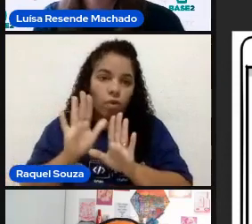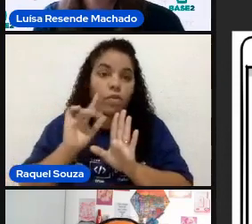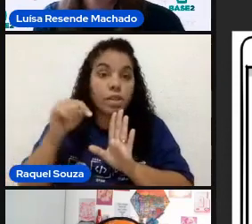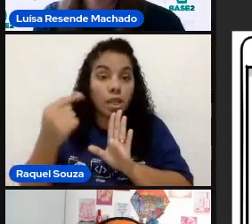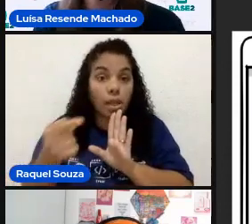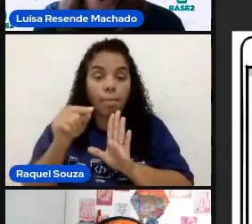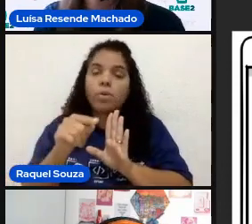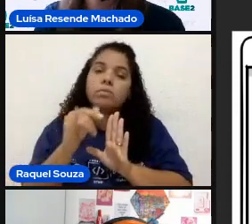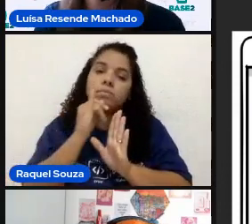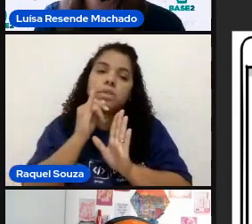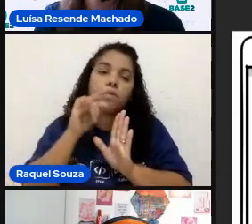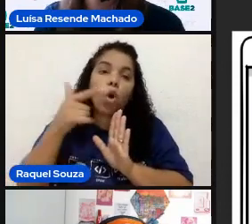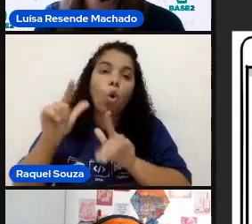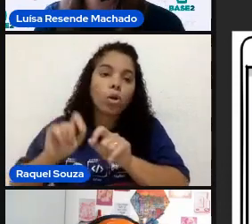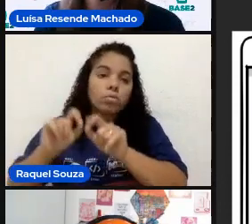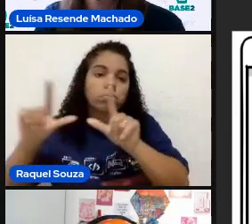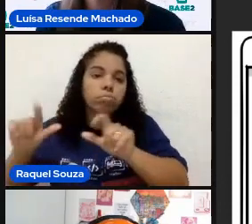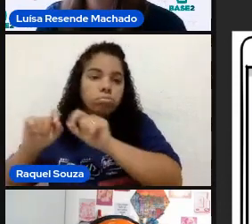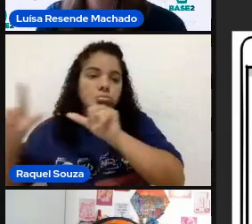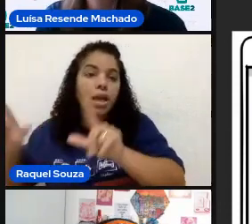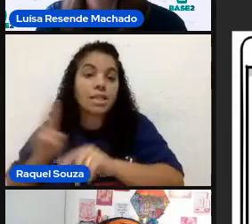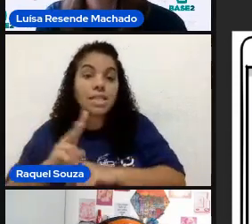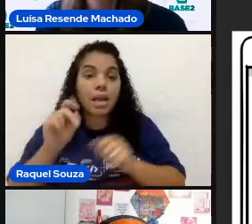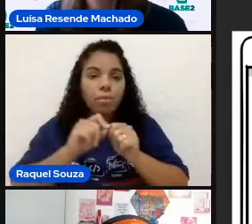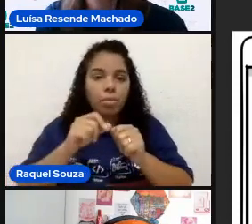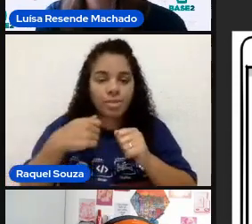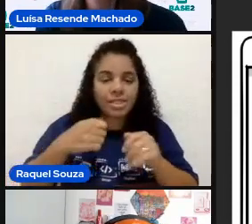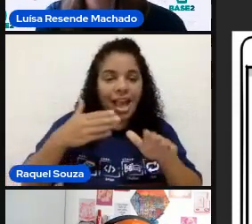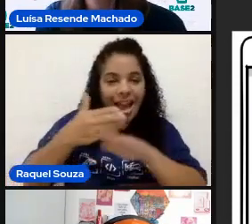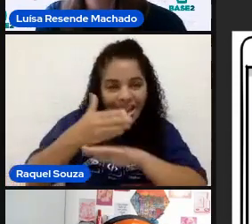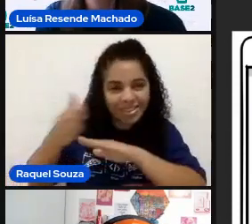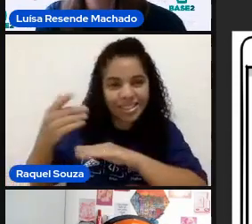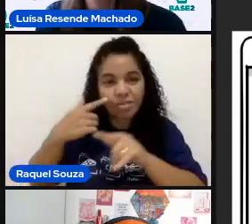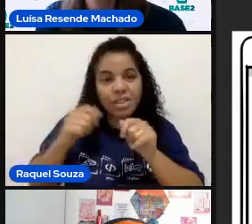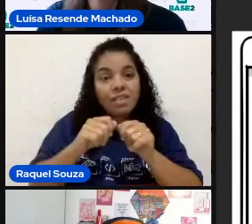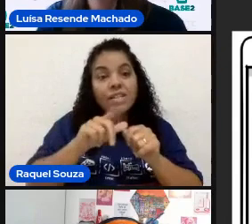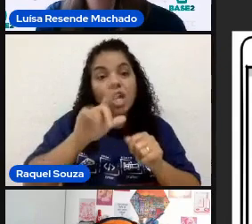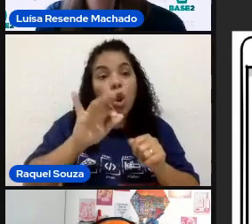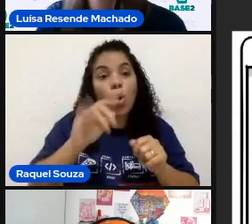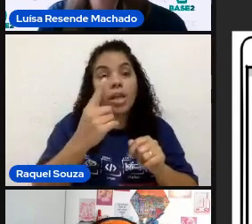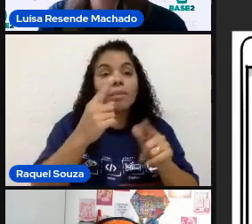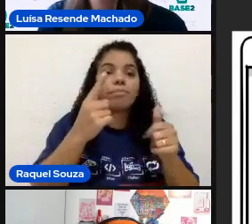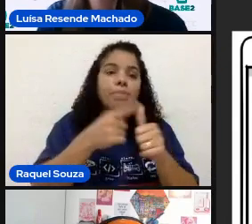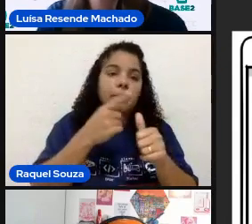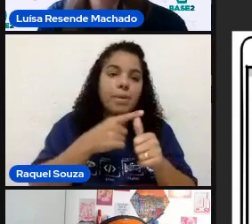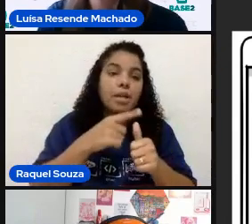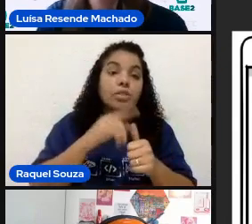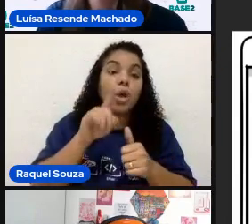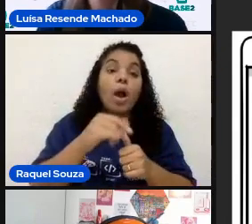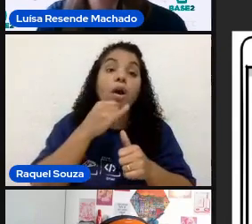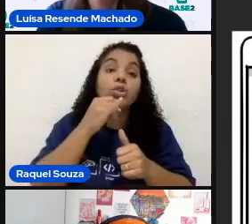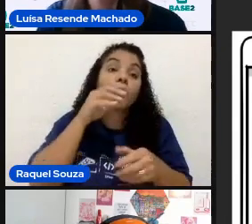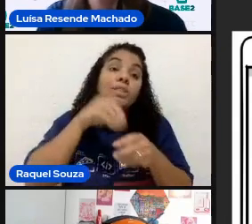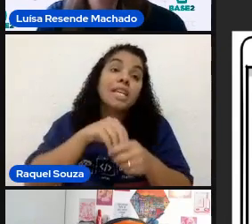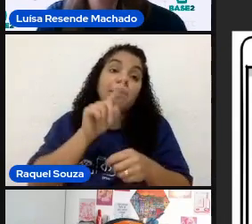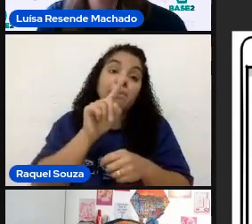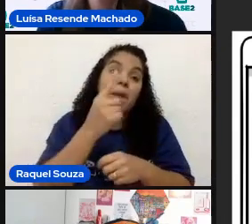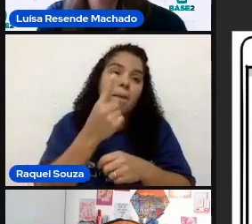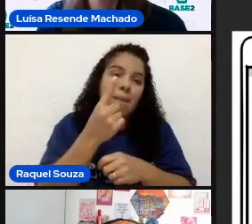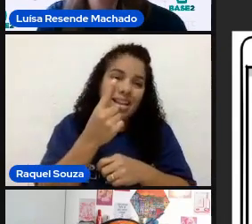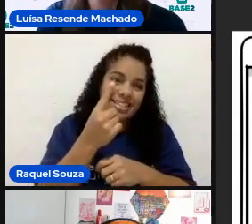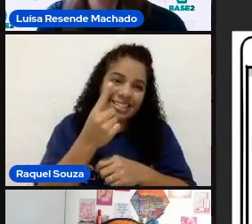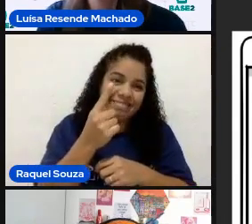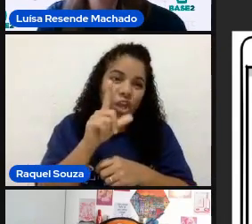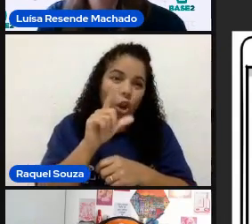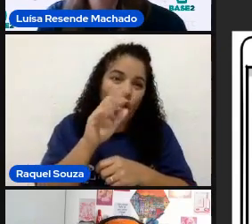vão surgir outra tela, mas toda vez que eu precisar acessar, eu vou precisar fazer a tela de login. Então, eu automatizaria essa parte. Mas como é que